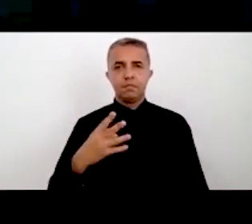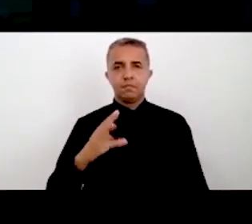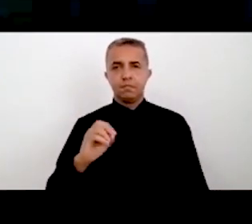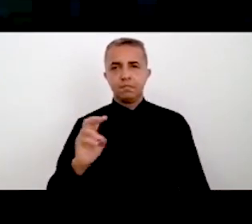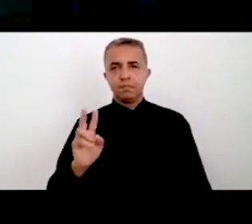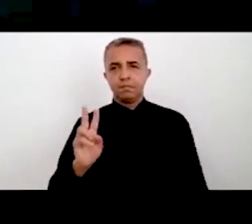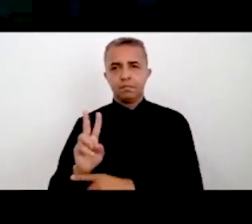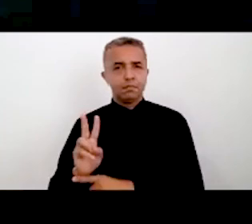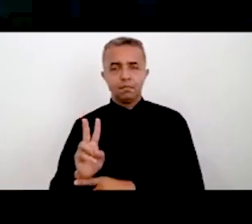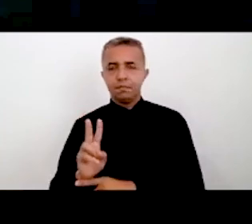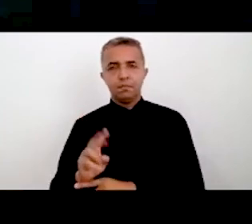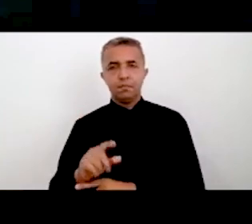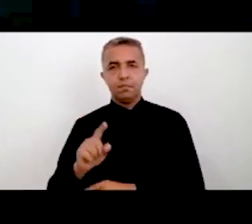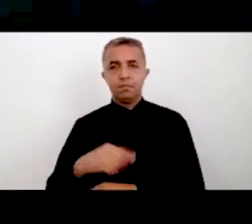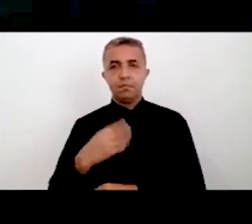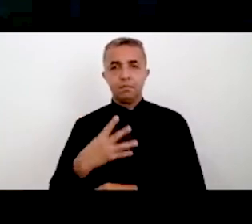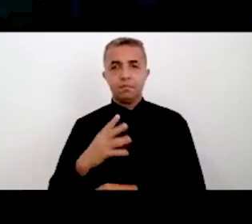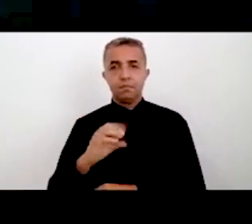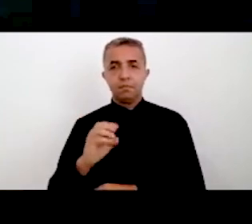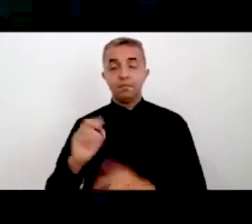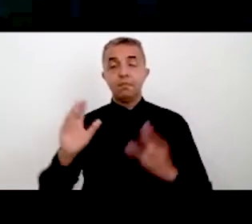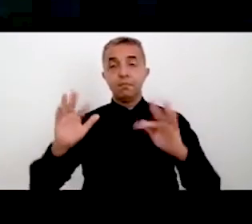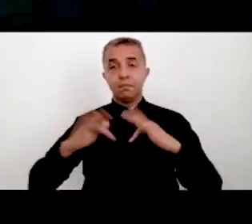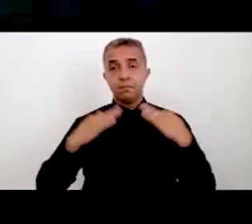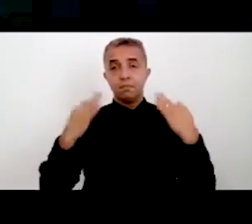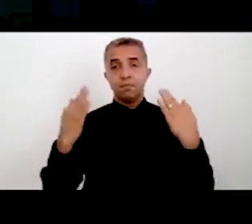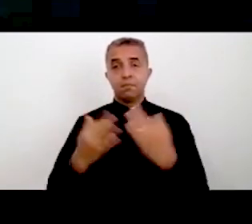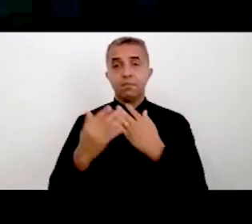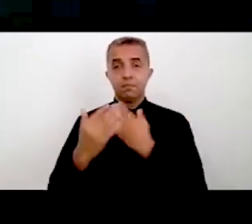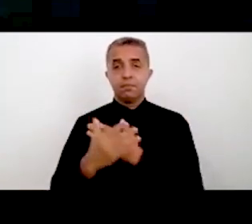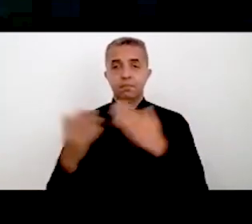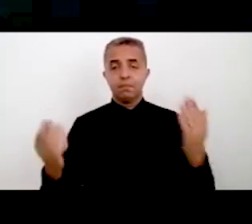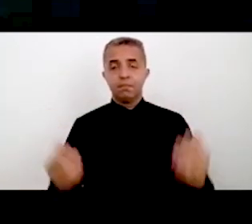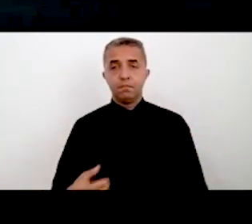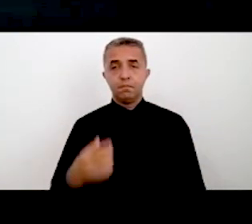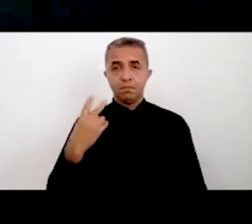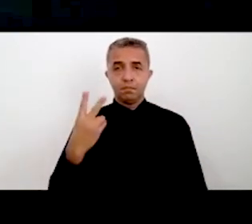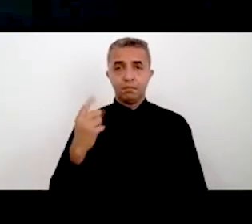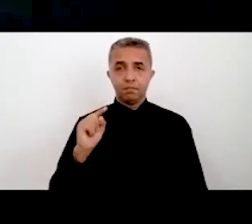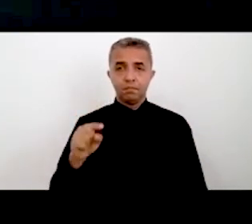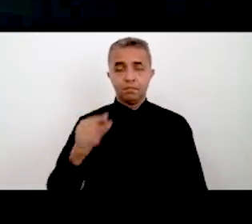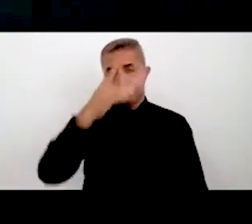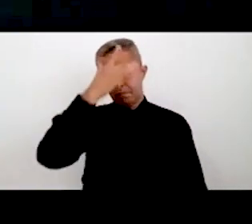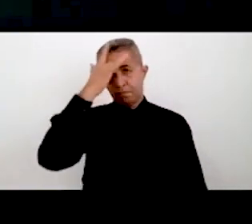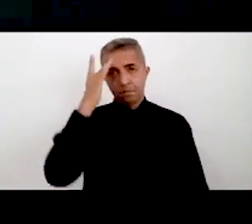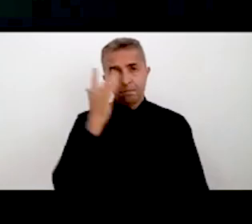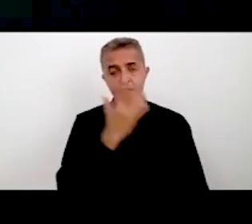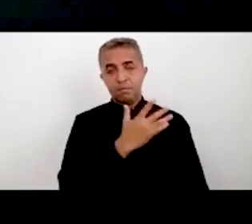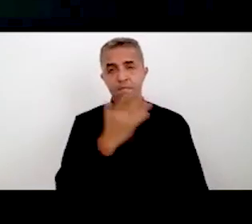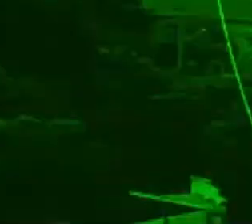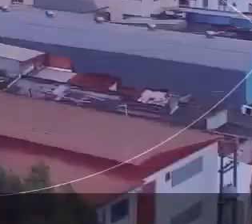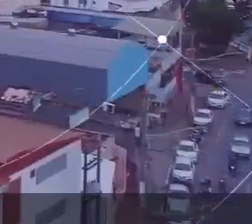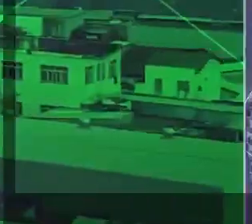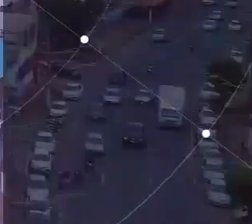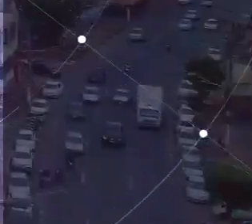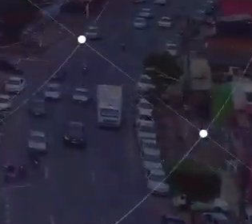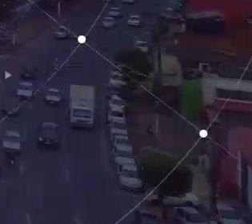São 400 famílias, né? Então aí quase aí 2.000 pessoas envolvidas diretamente com esse impacto.